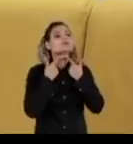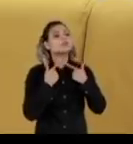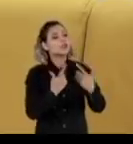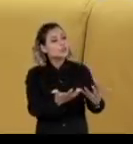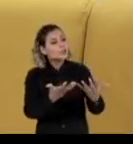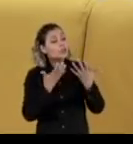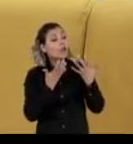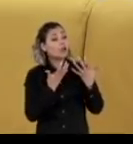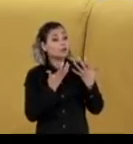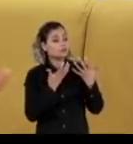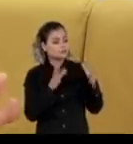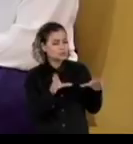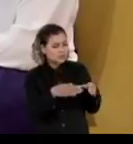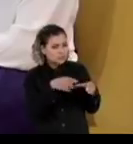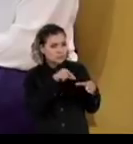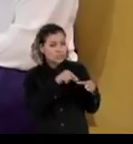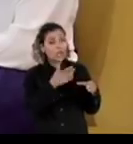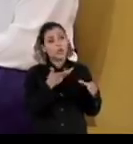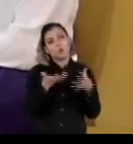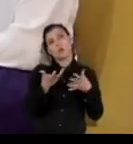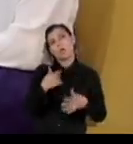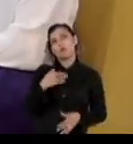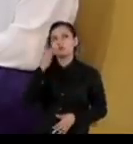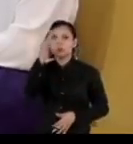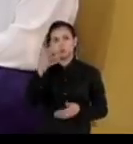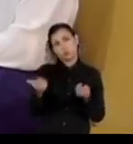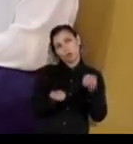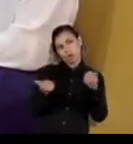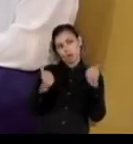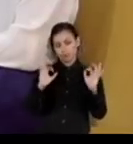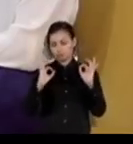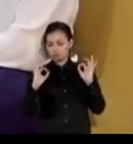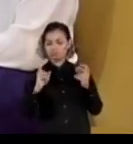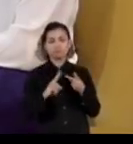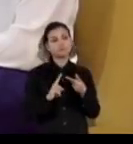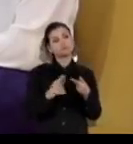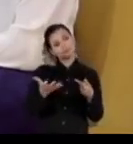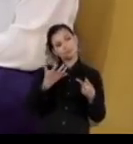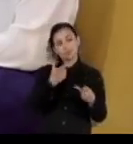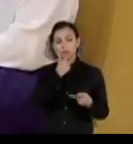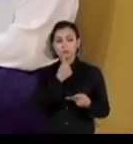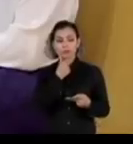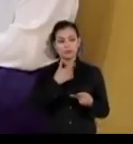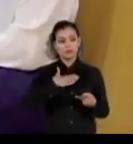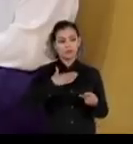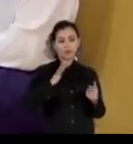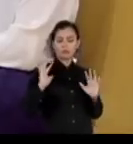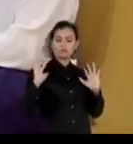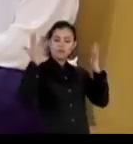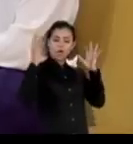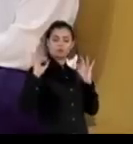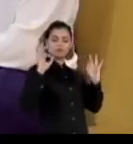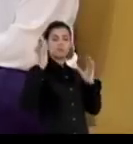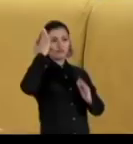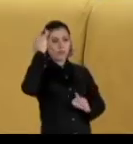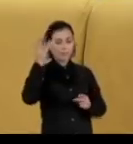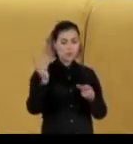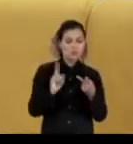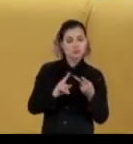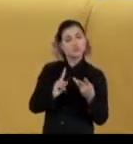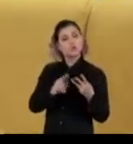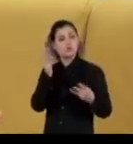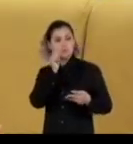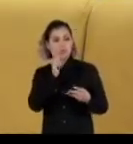para eles. Eu desejo ter o carro do ano, eu desejo ser o menino que manda nas festas, eu desejo ser a